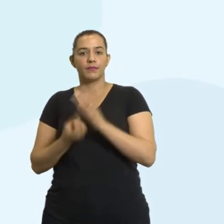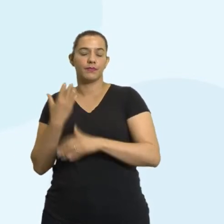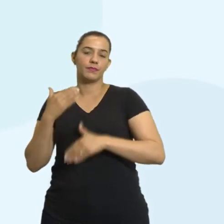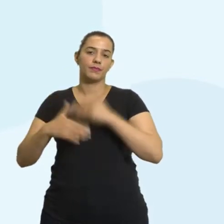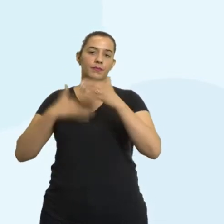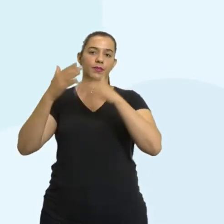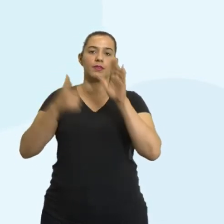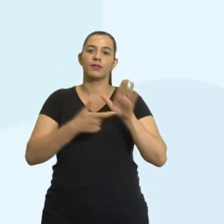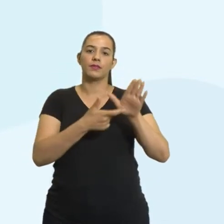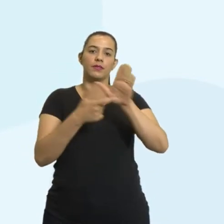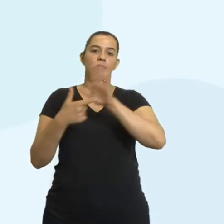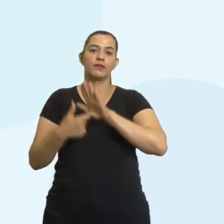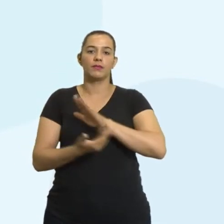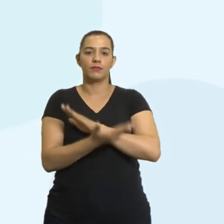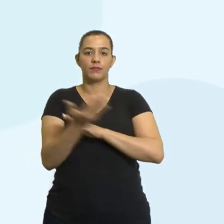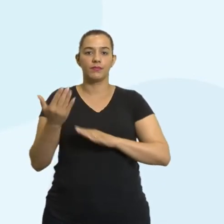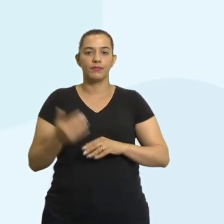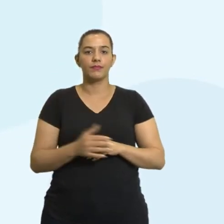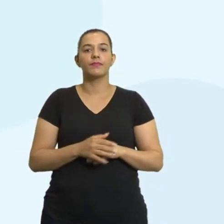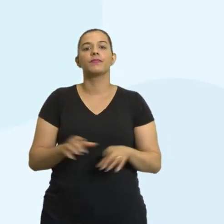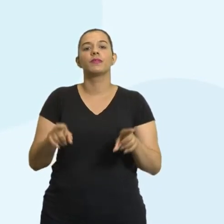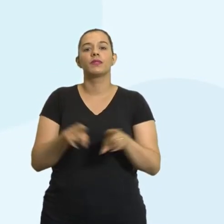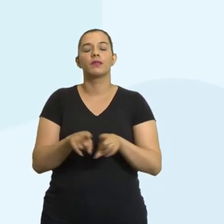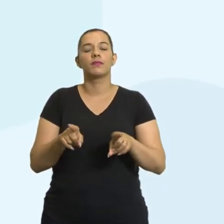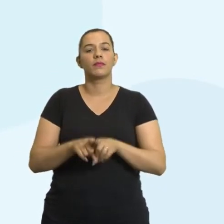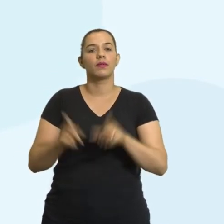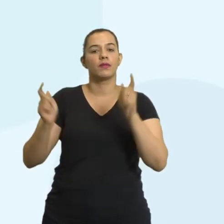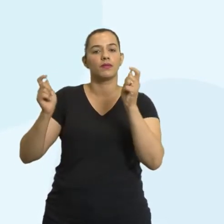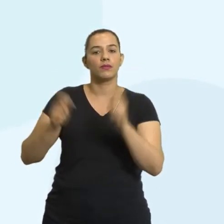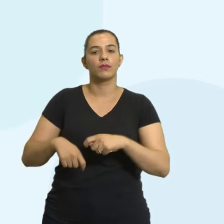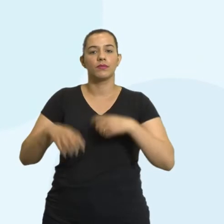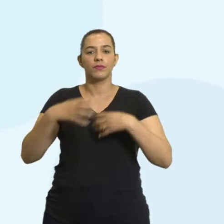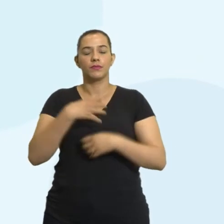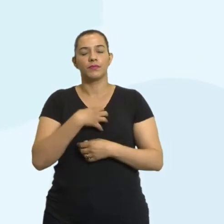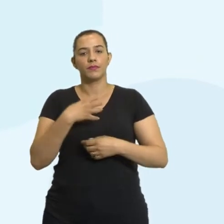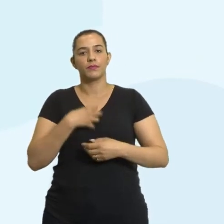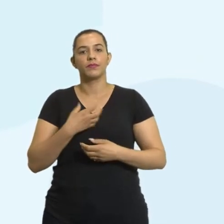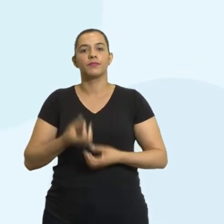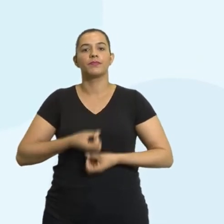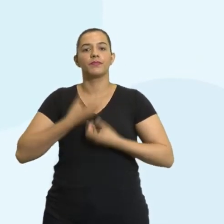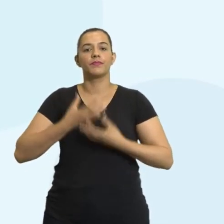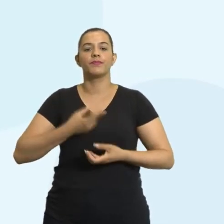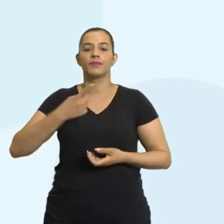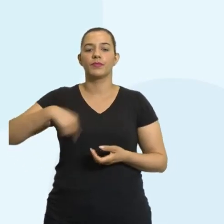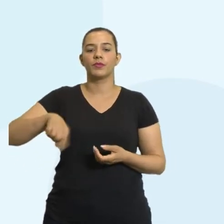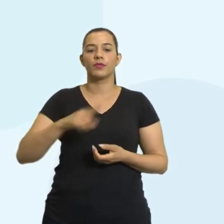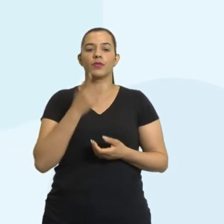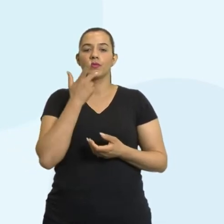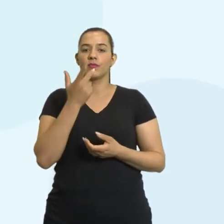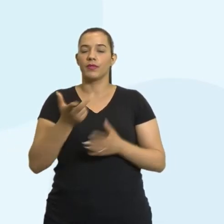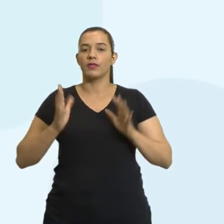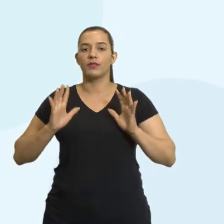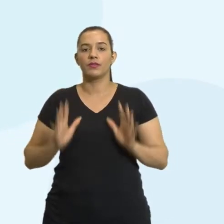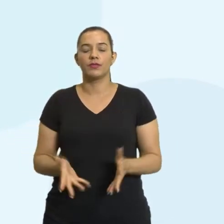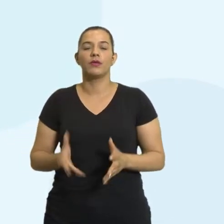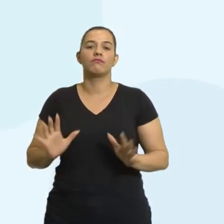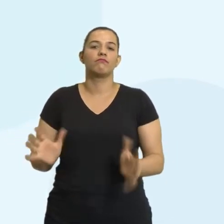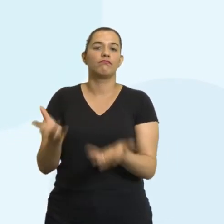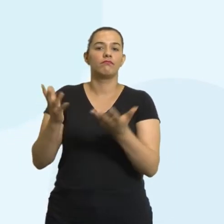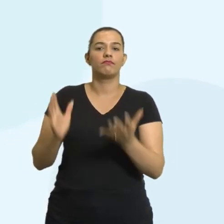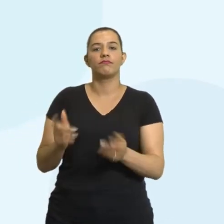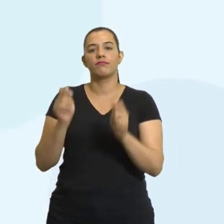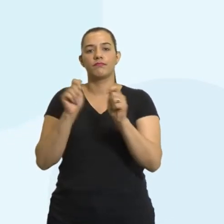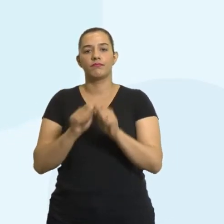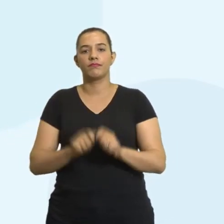nós trazemos para vocês, bem como as competências socioemocionais, das quais eu já falei, que são mobilizadas por